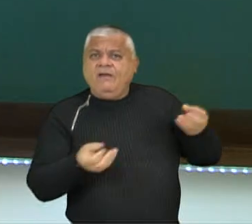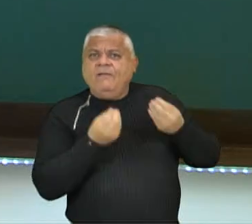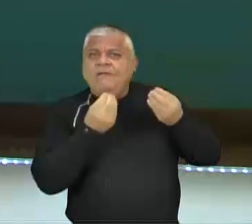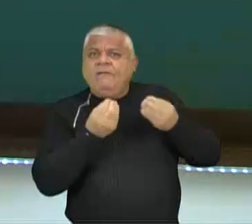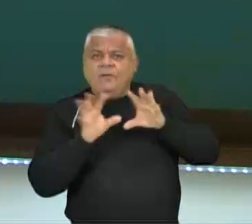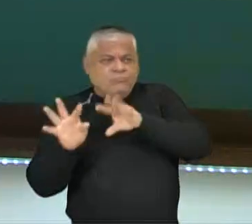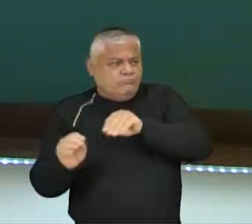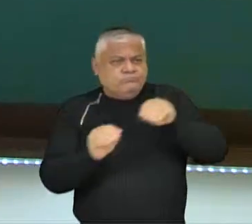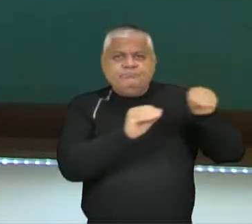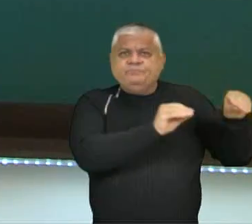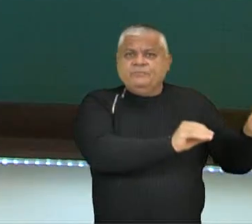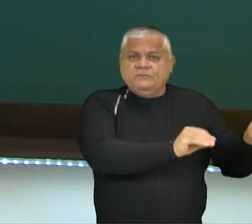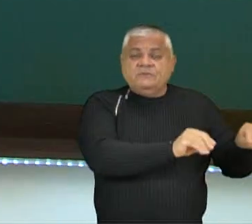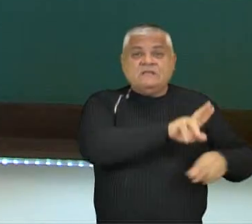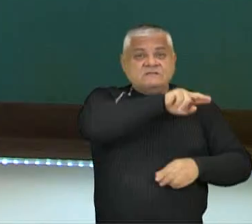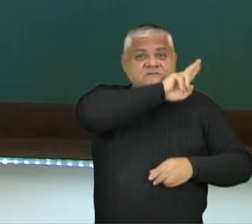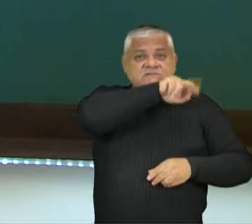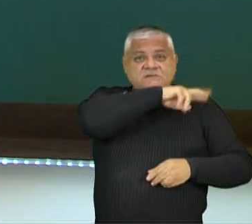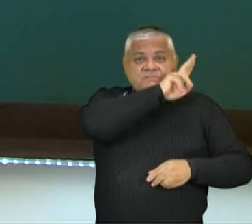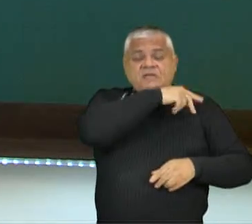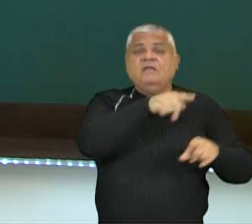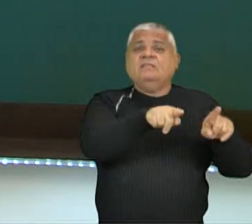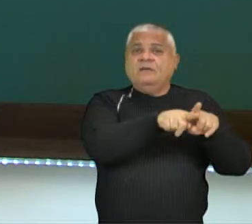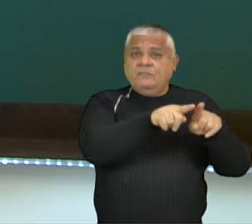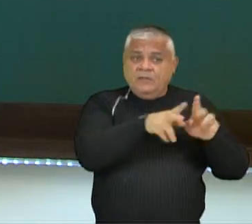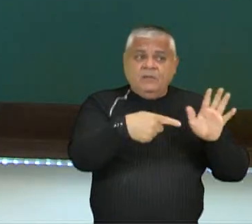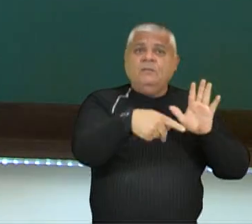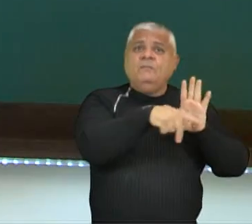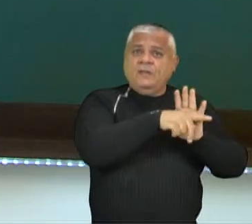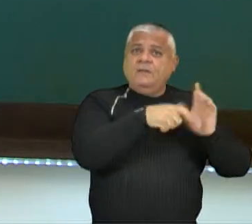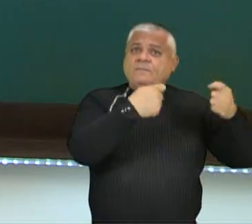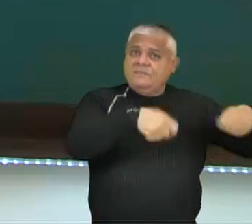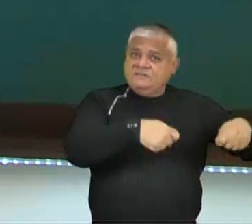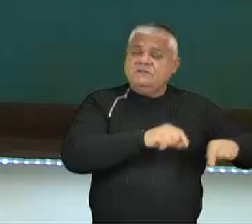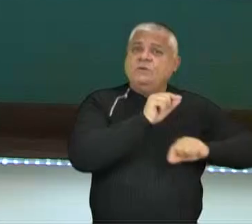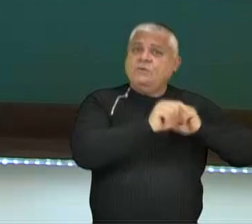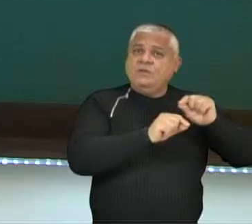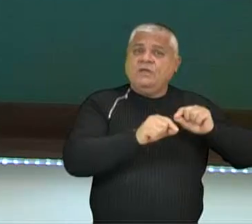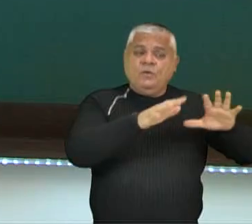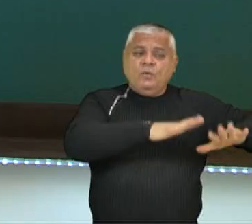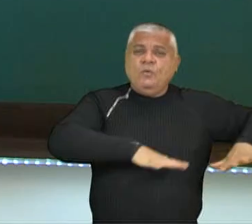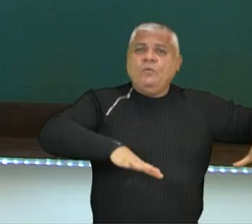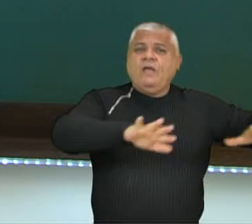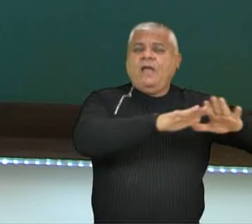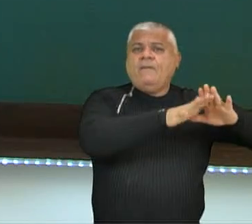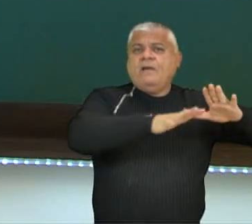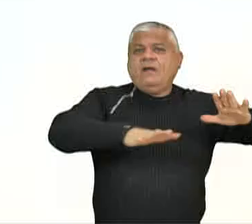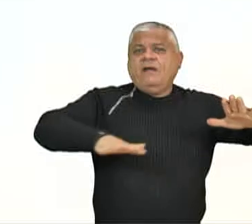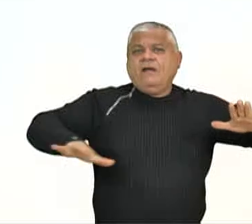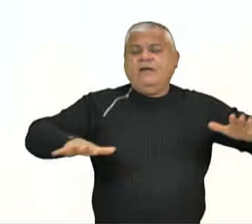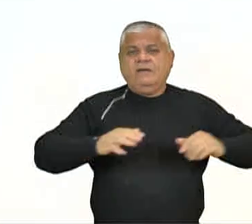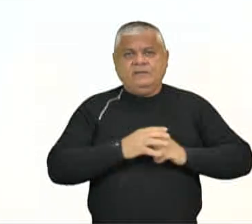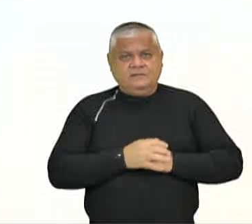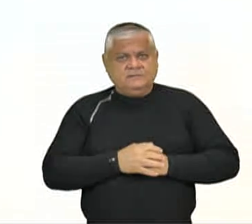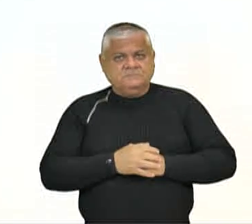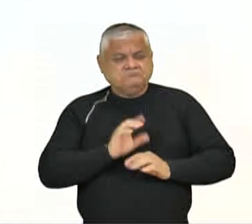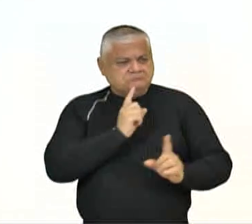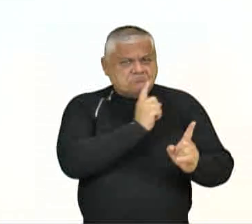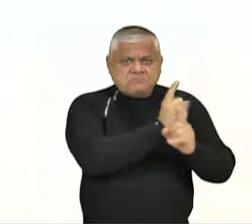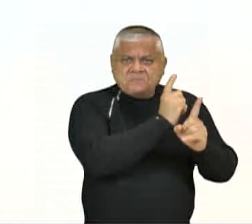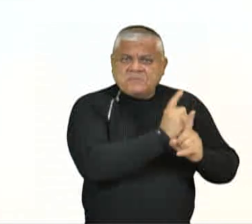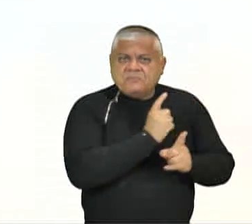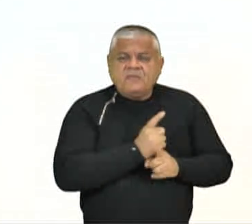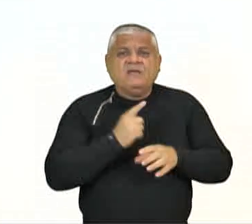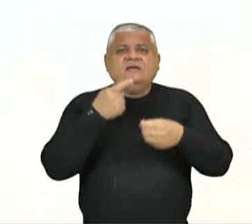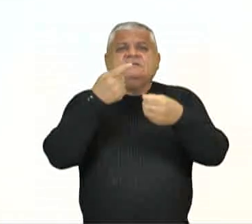processo de evolução. Serpentes e estrelas do mar são totalmente dependentes ainda de ambiente marinho. Eles foram encontrados em